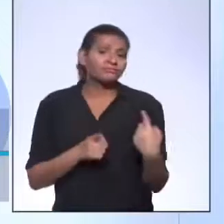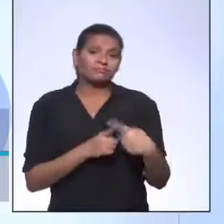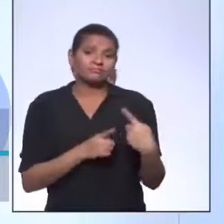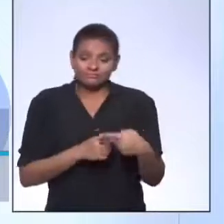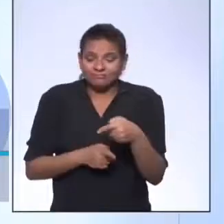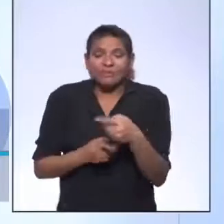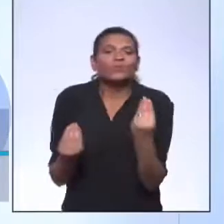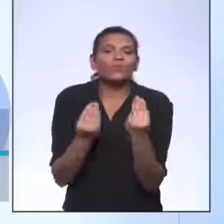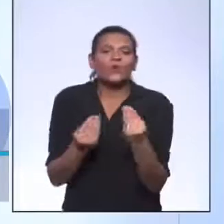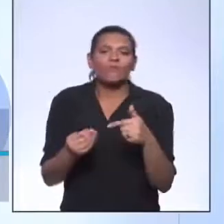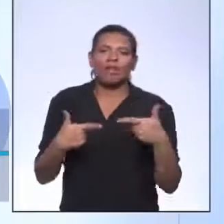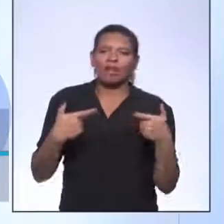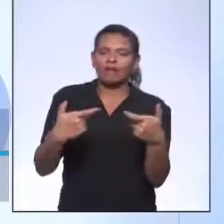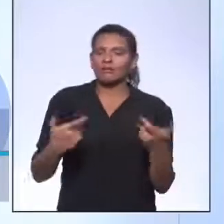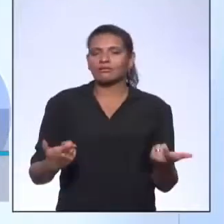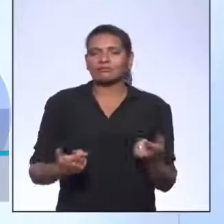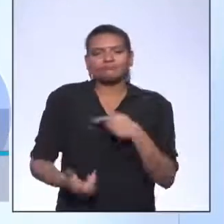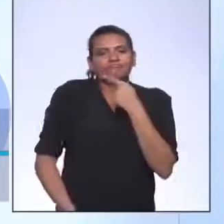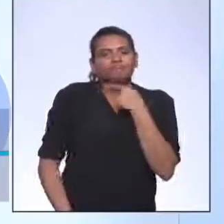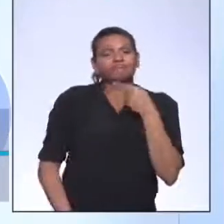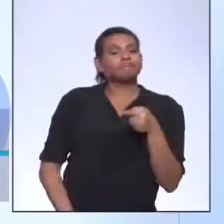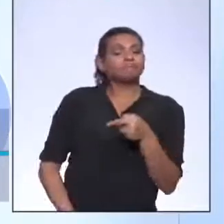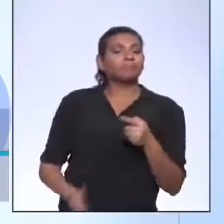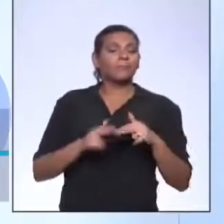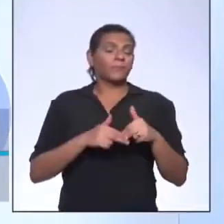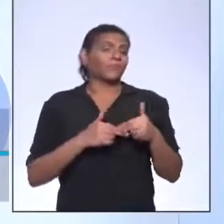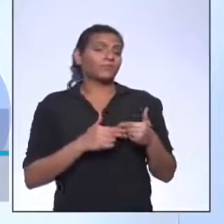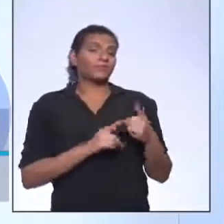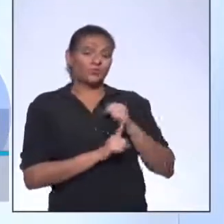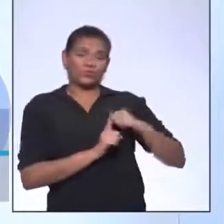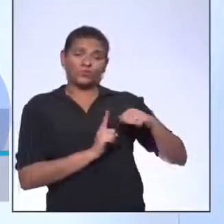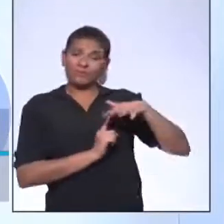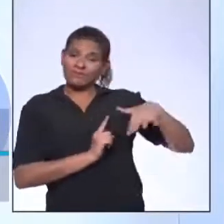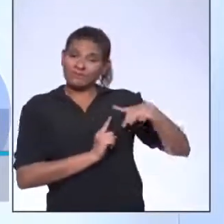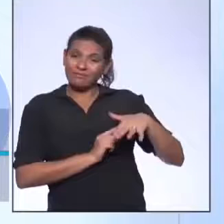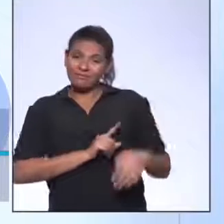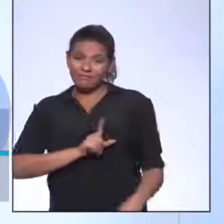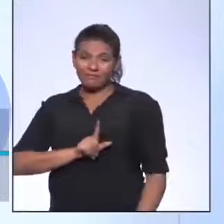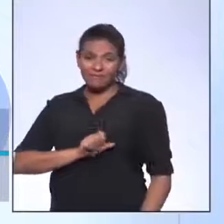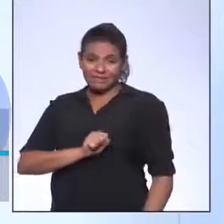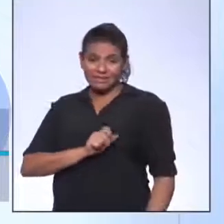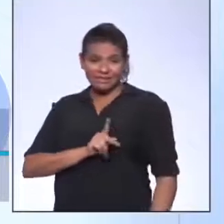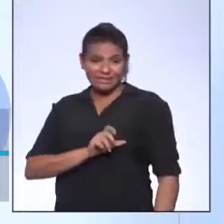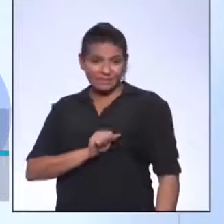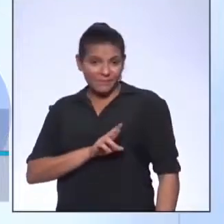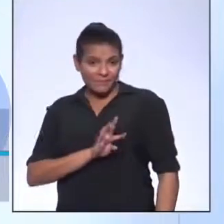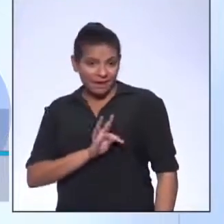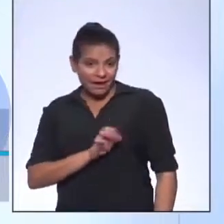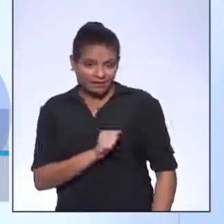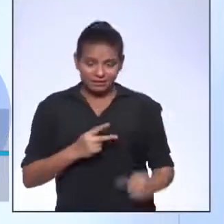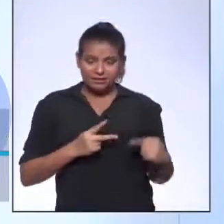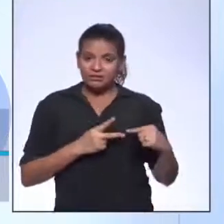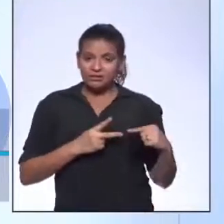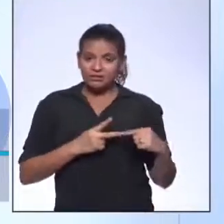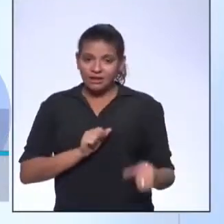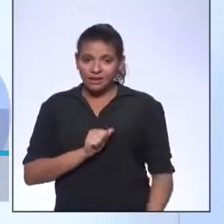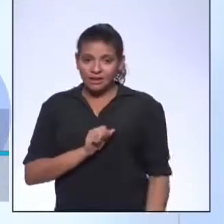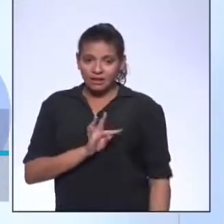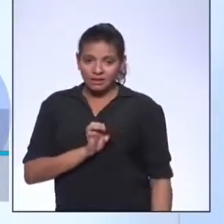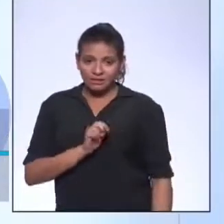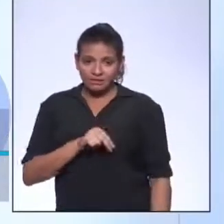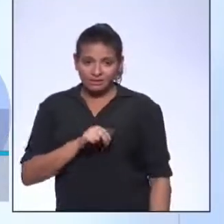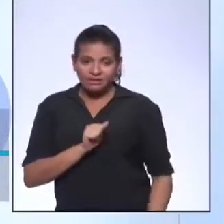aquela sociedade que era extremamente militarista, aquela criança ela não ia servir como um cidadão espartano,